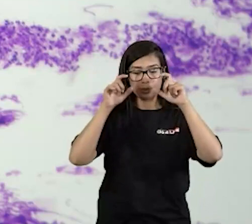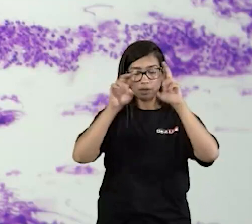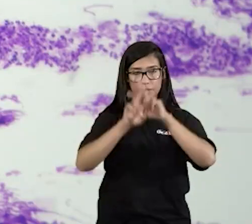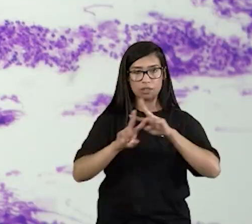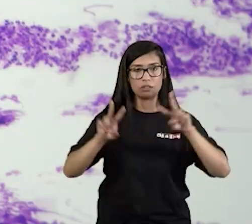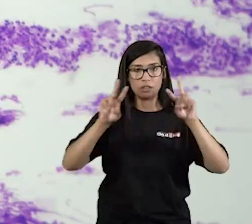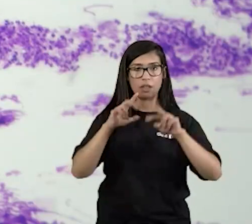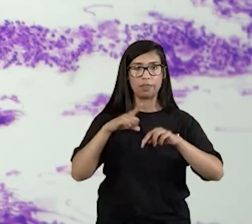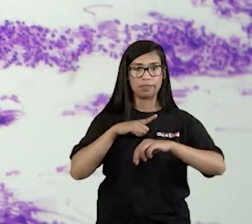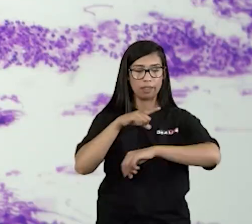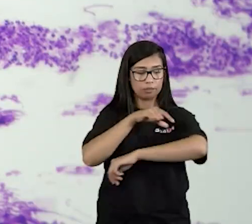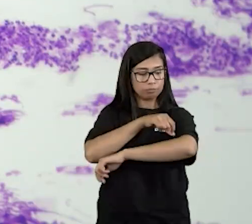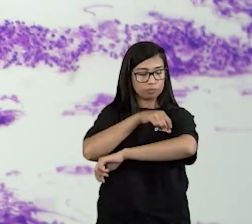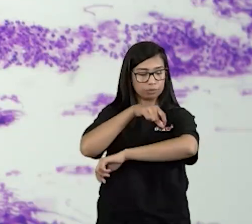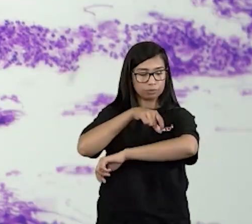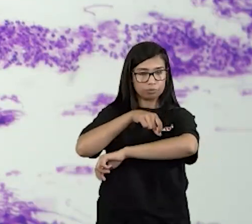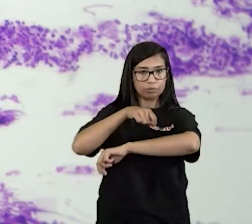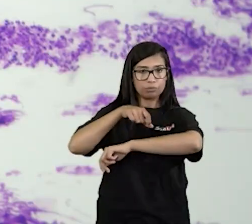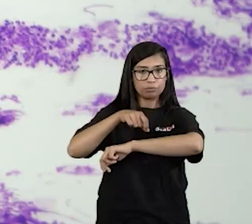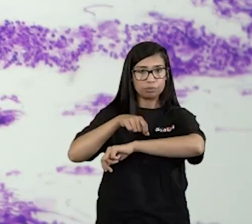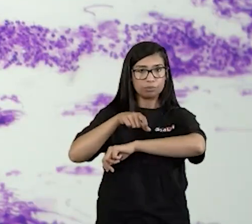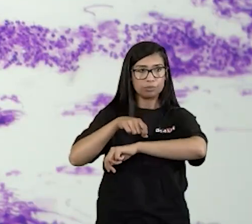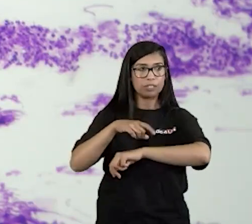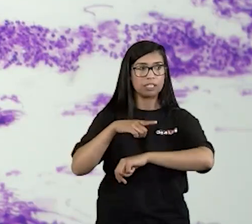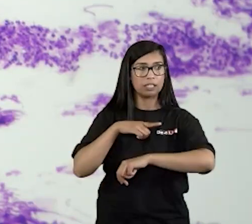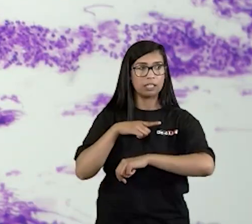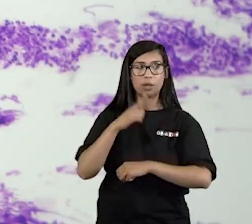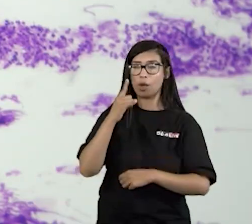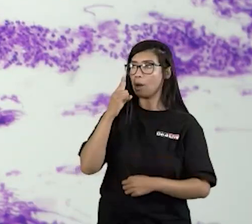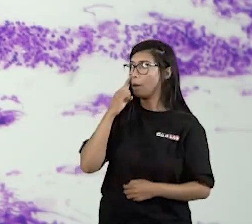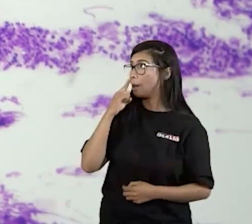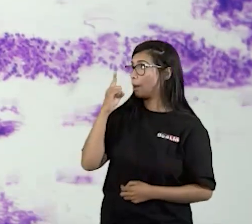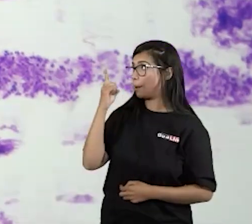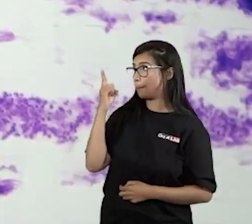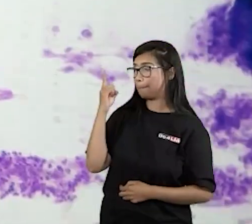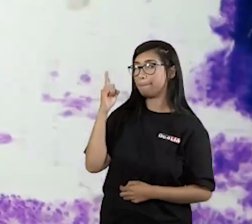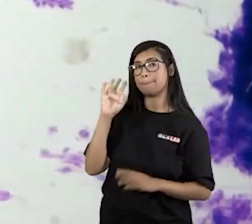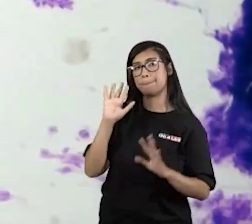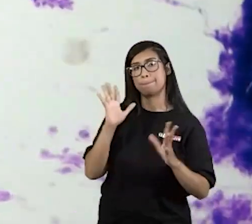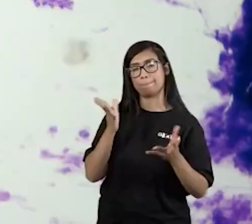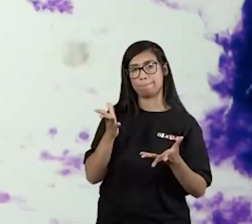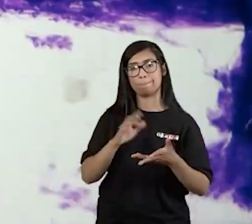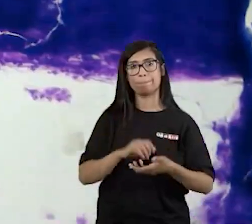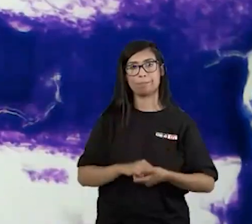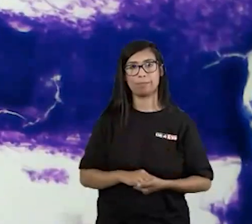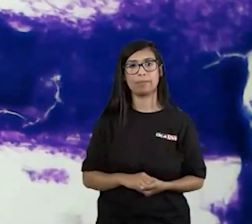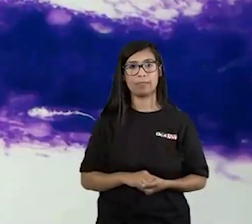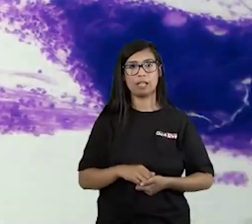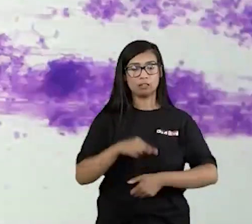tem um bichinho, ó, patinhas de um lado e patinhas do outro, apesar do aumento de menor aumento,